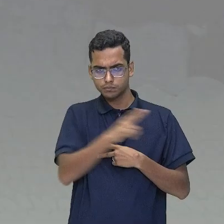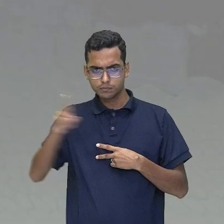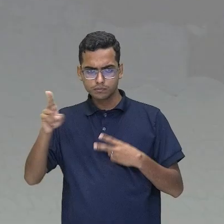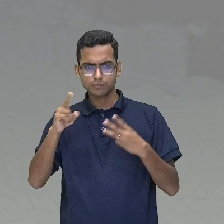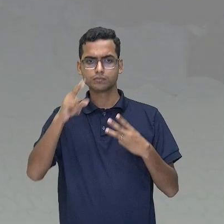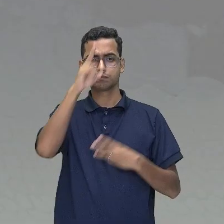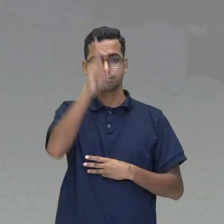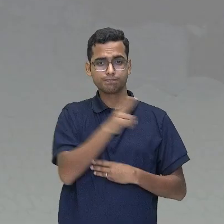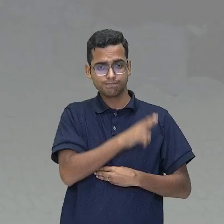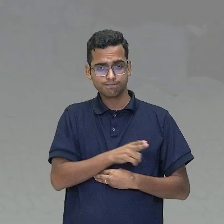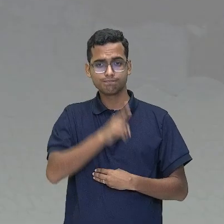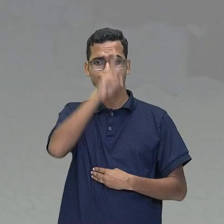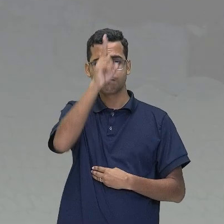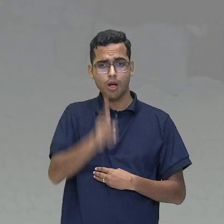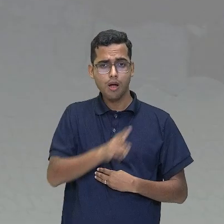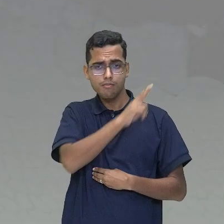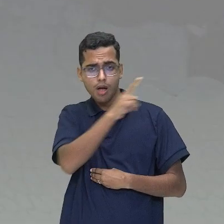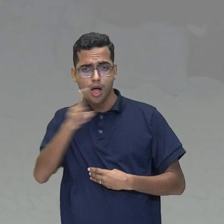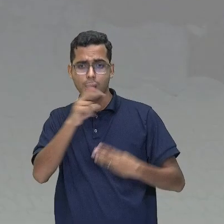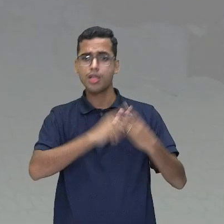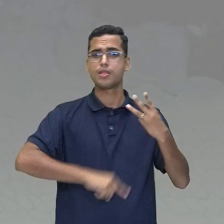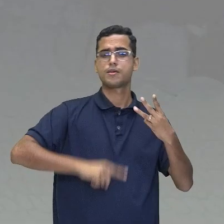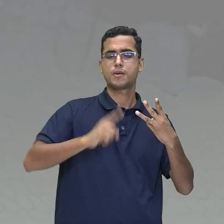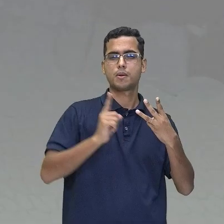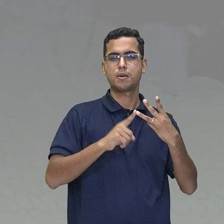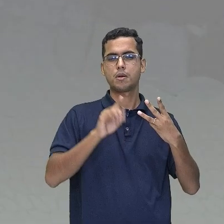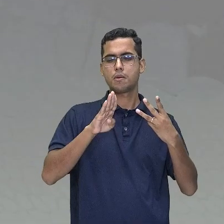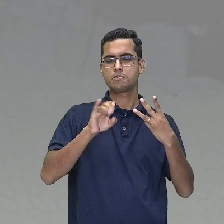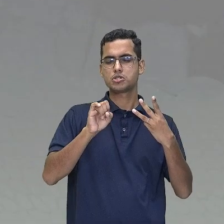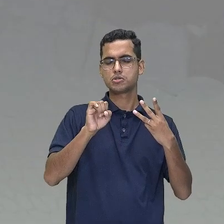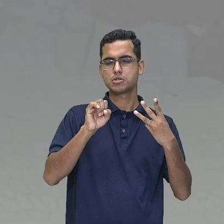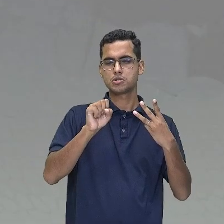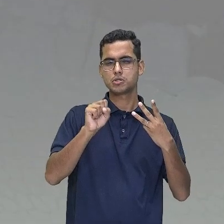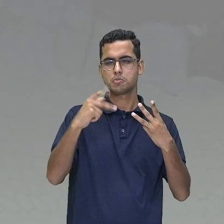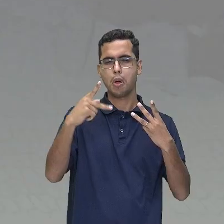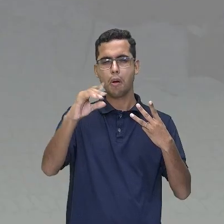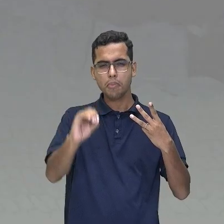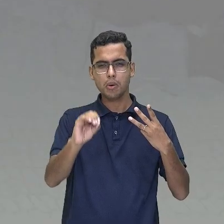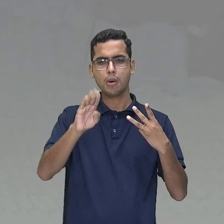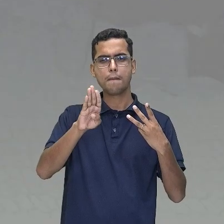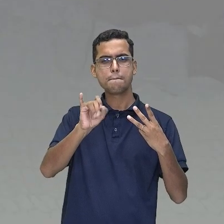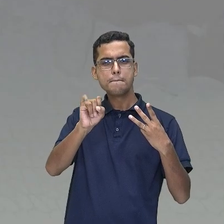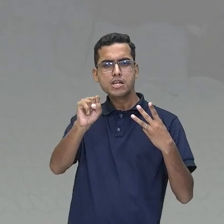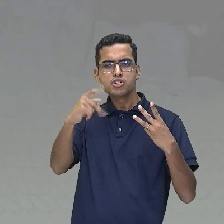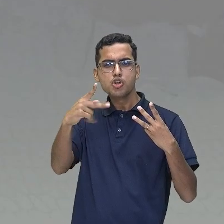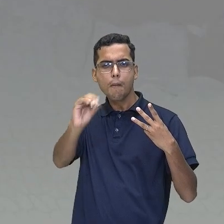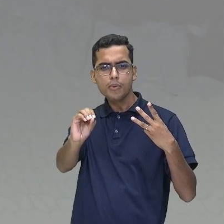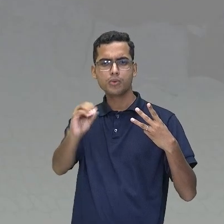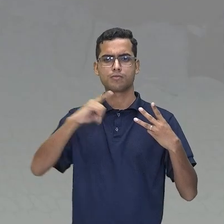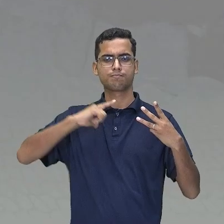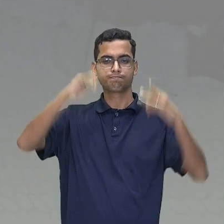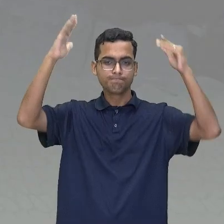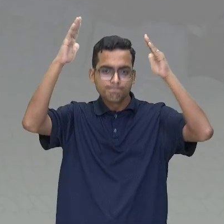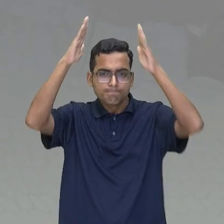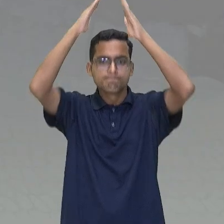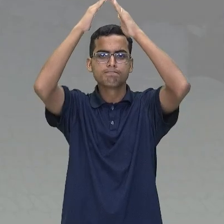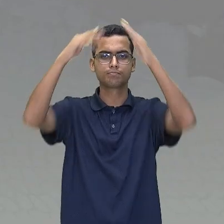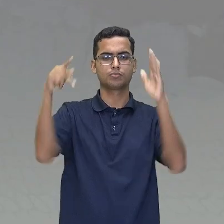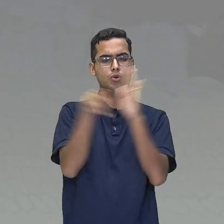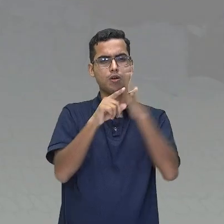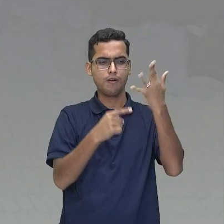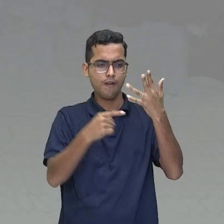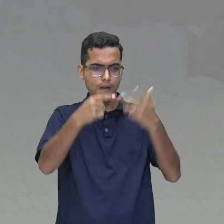o professor, a professora. Por isso que aluno que estuda